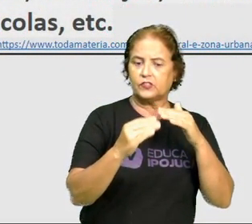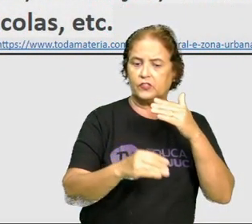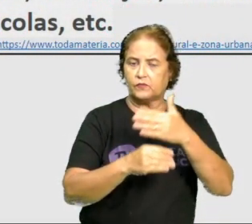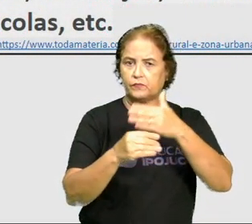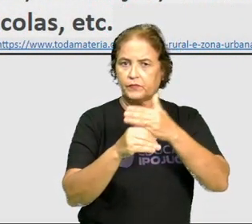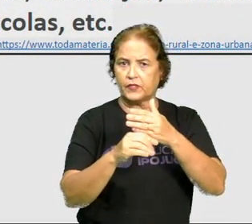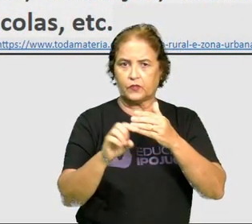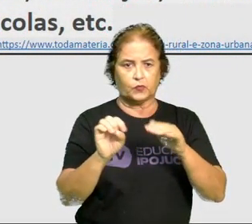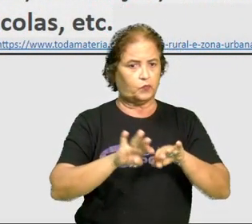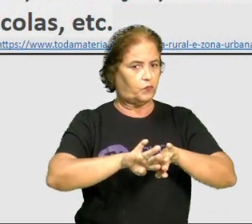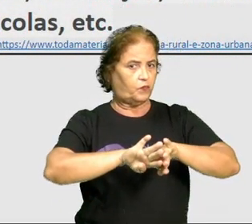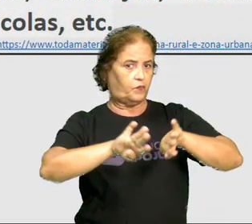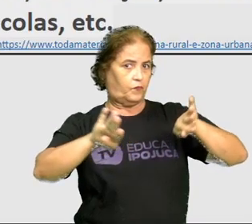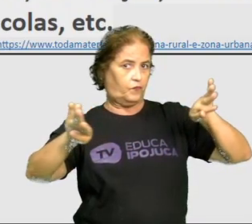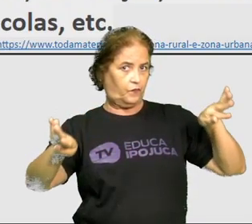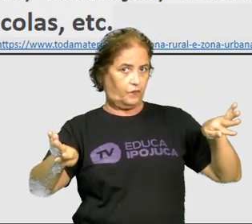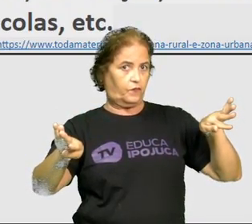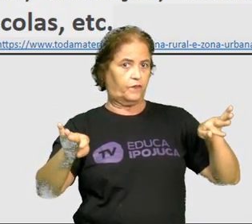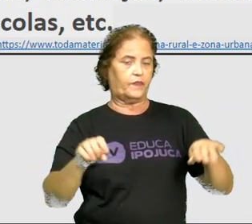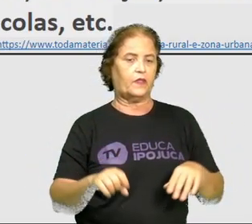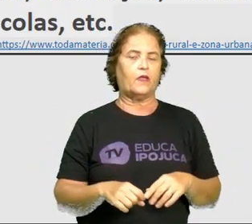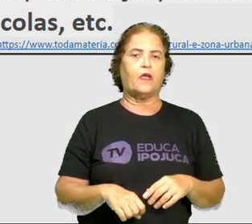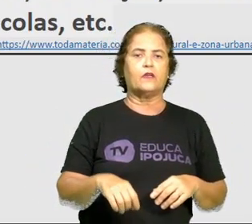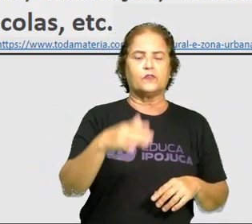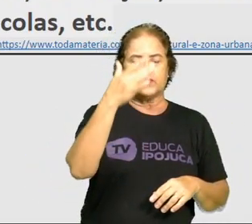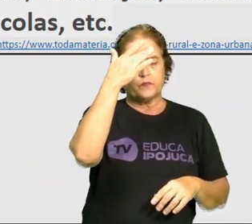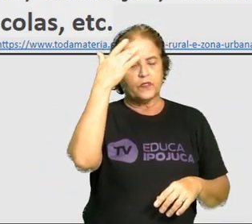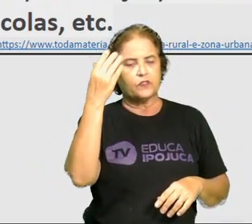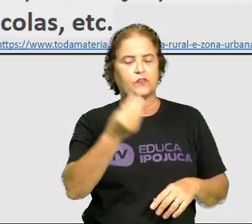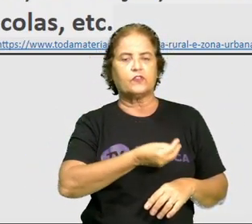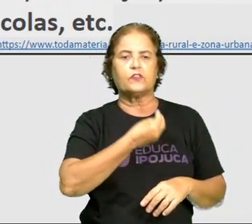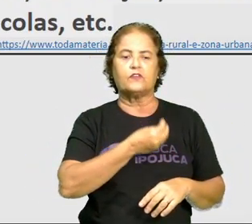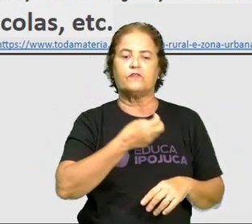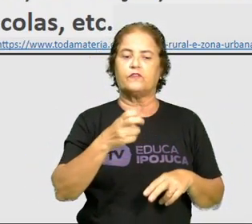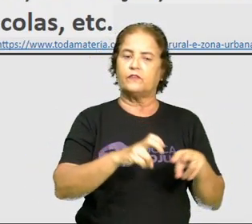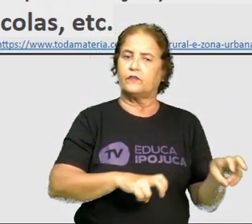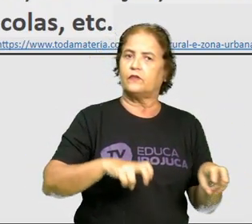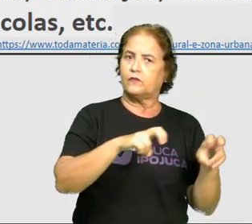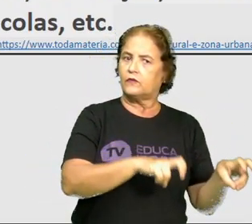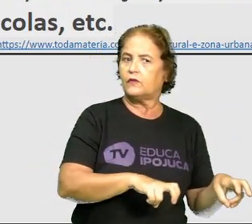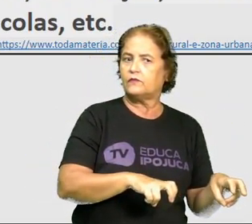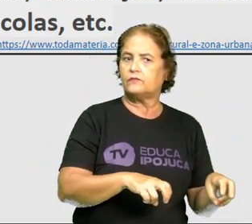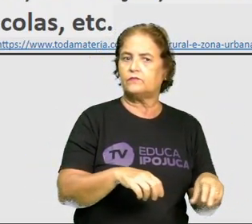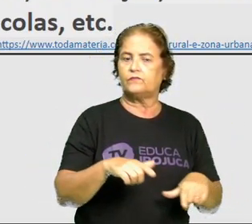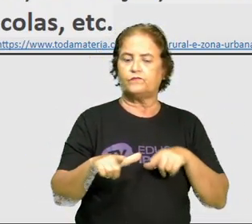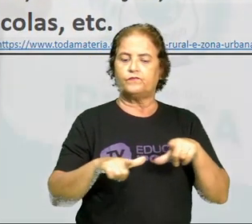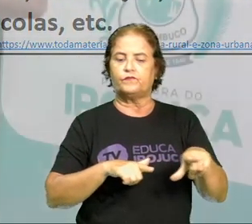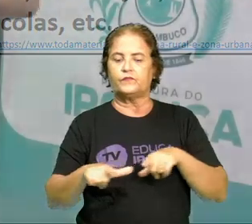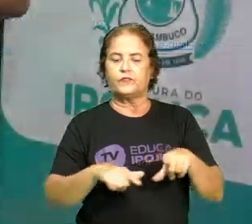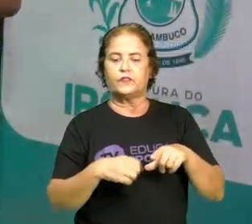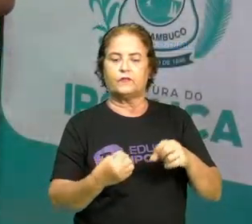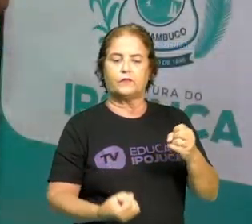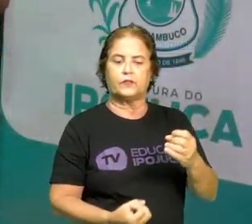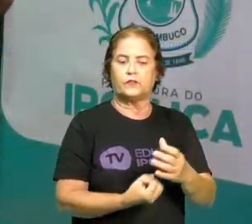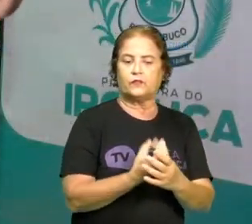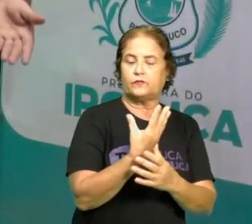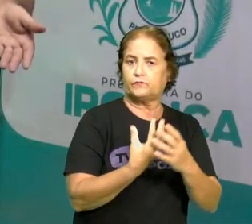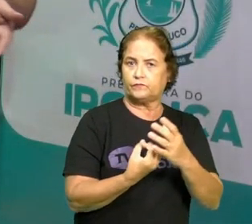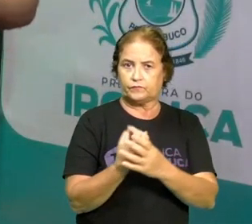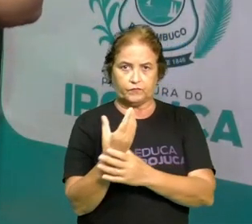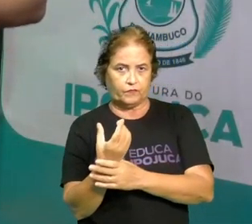outras. A maioria das pessoas que vivem na comunidade rural trabalham cuidando da lavoura ou do gado,